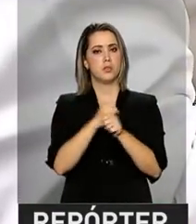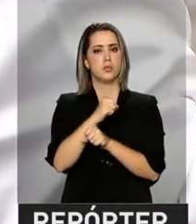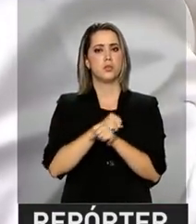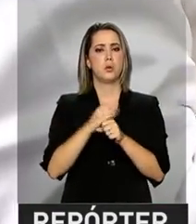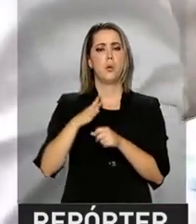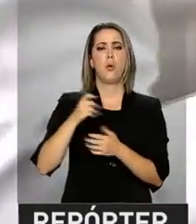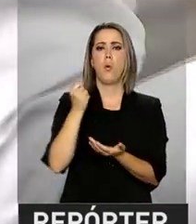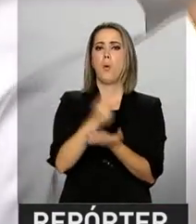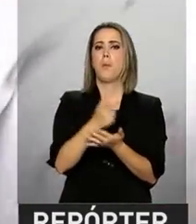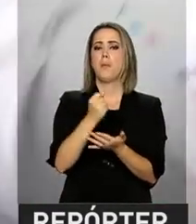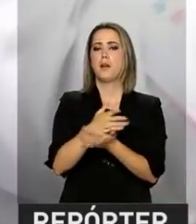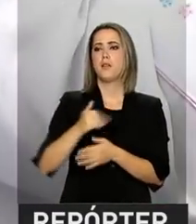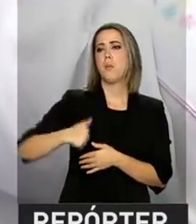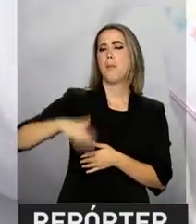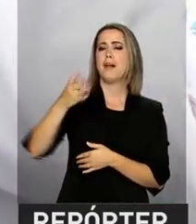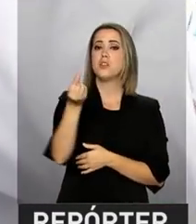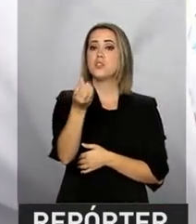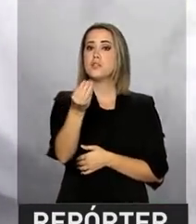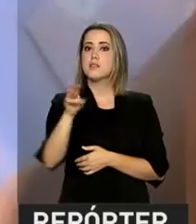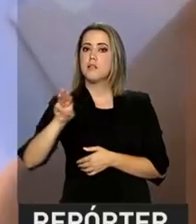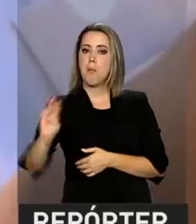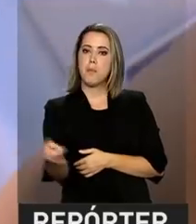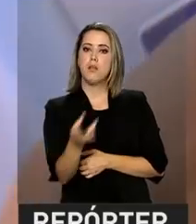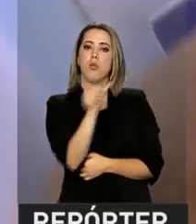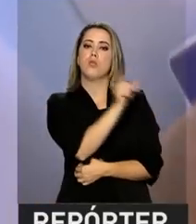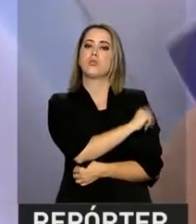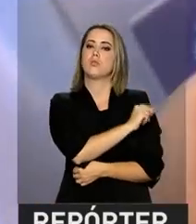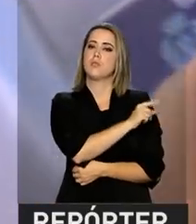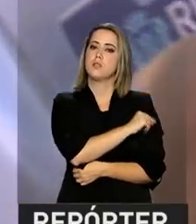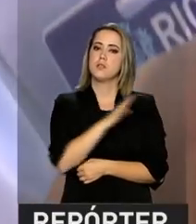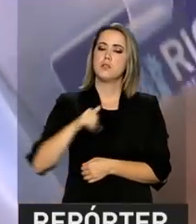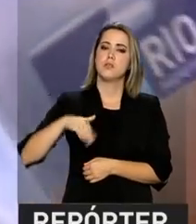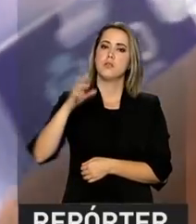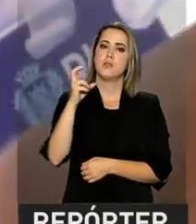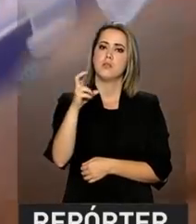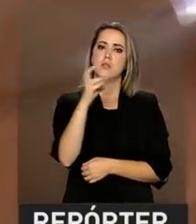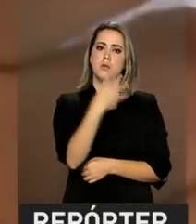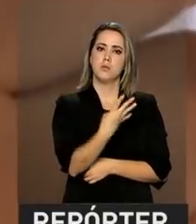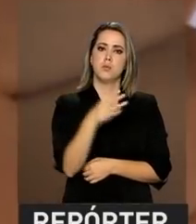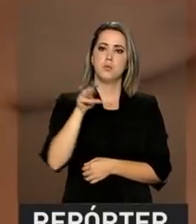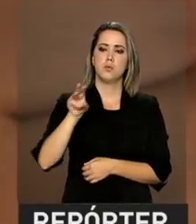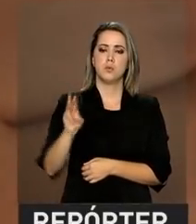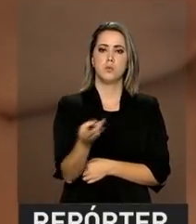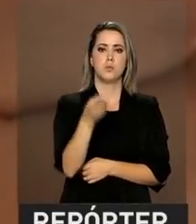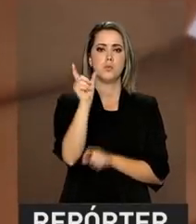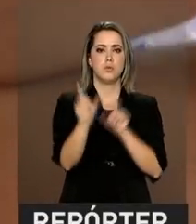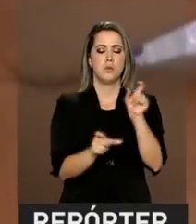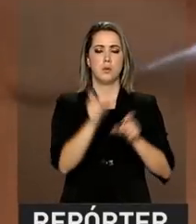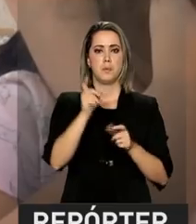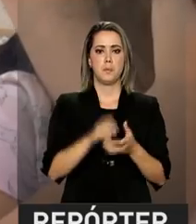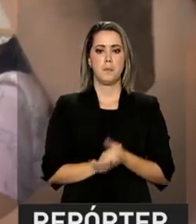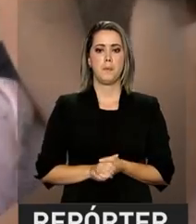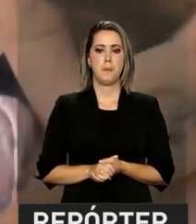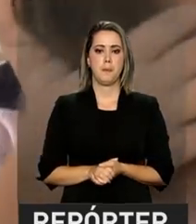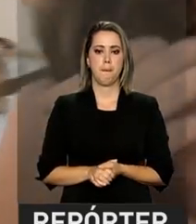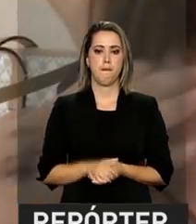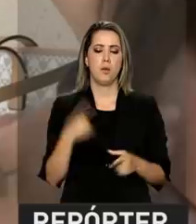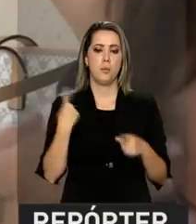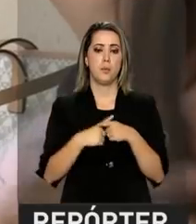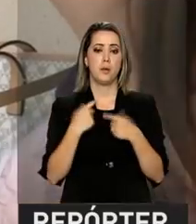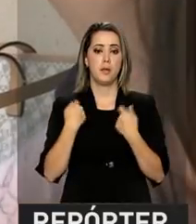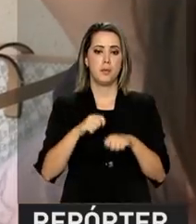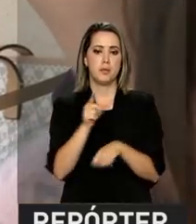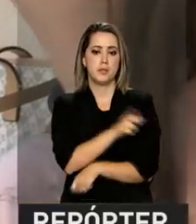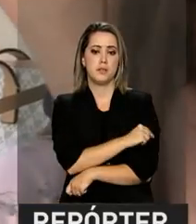foram adquiridas 60 milhões de doses para vacinar mais de 54 milhões de brasileiros. Por que tem que tomar